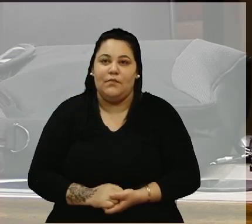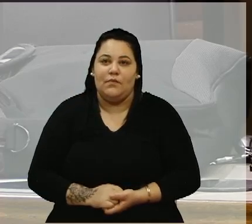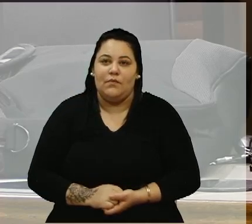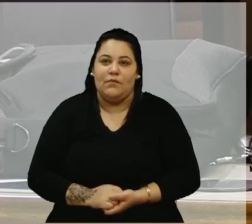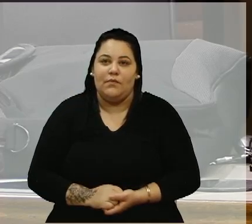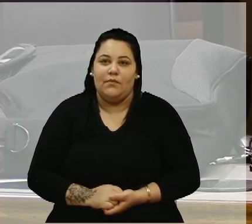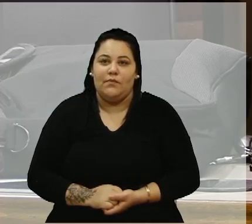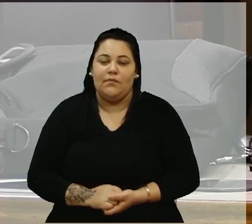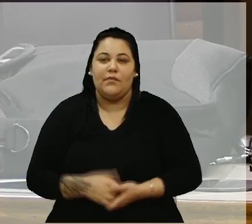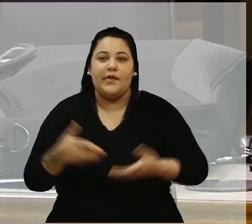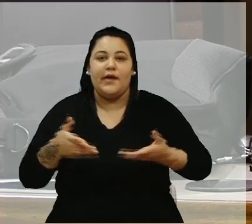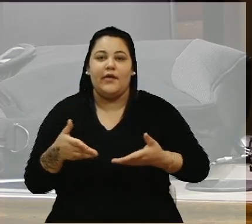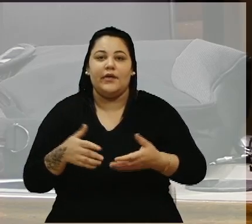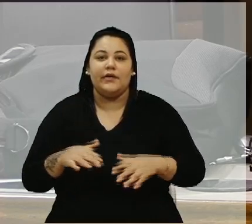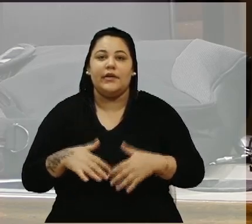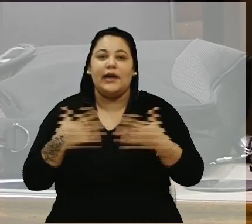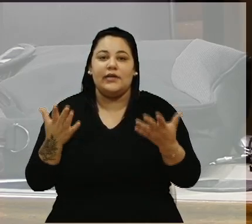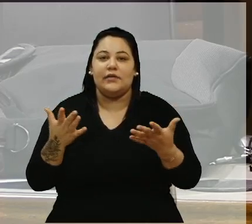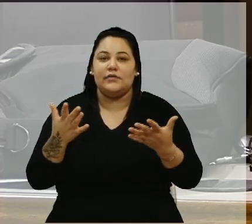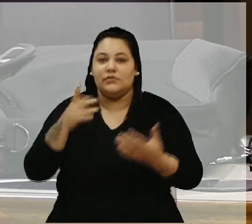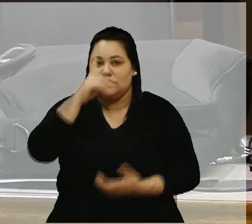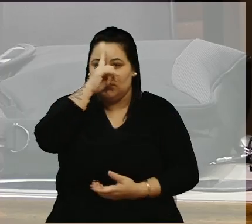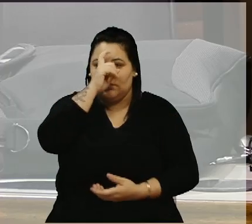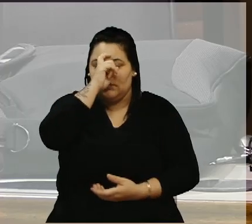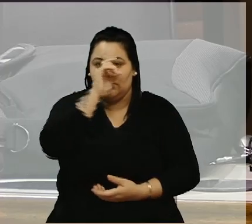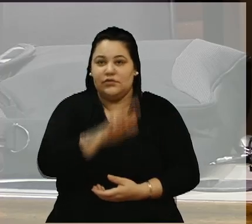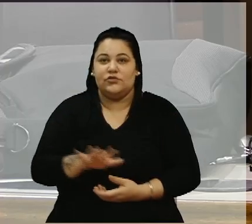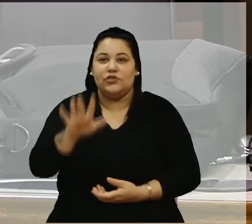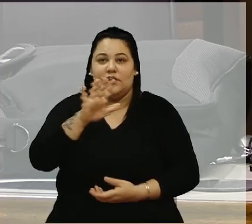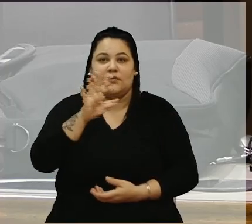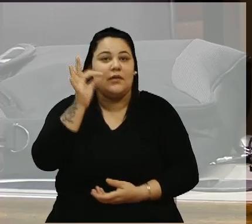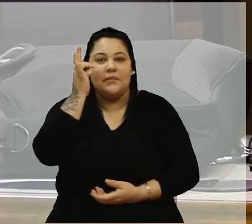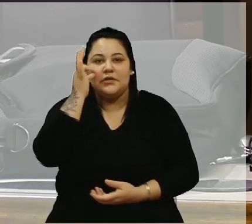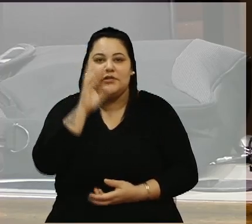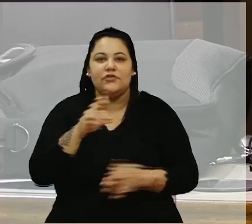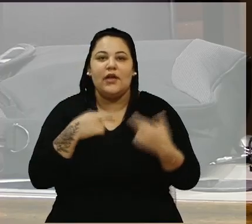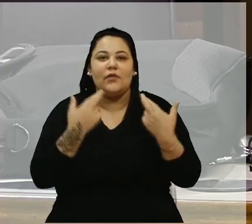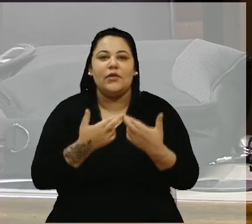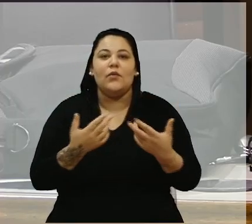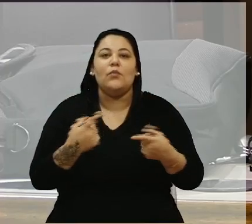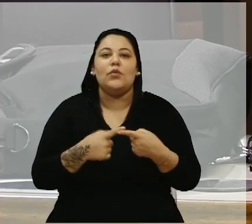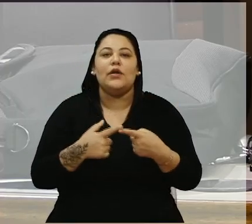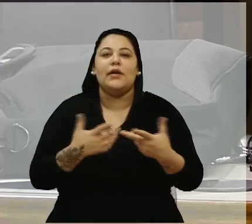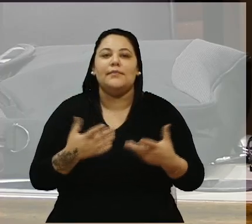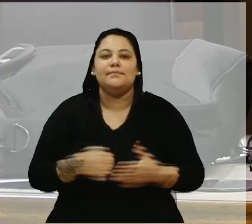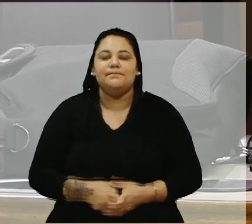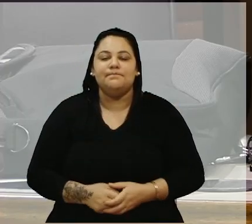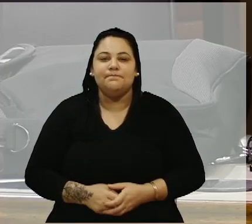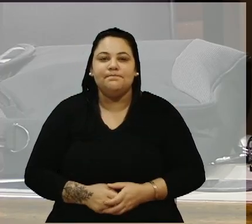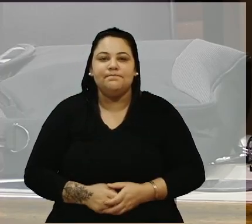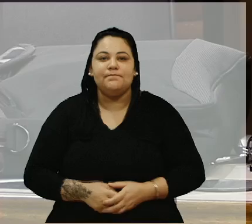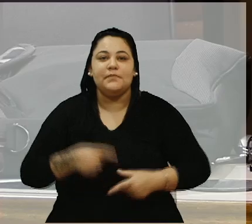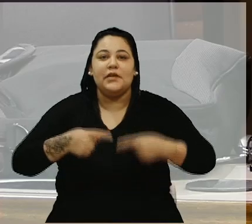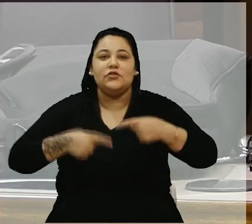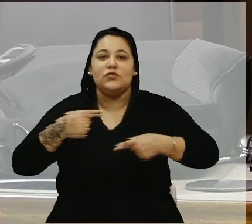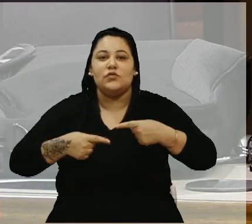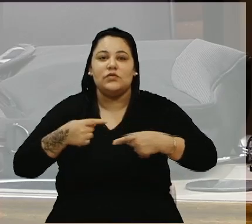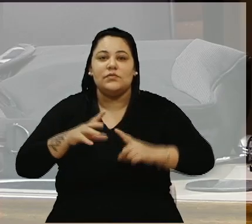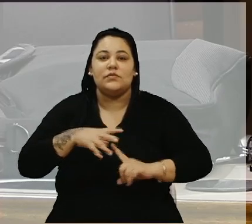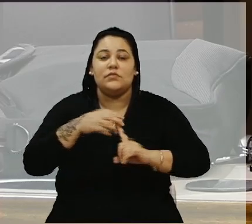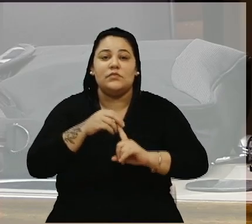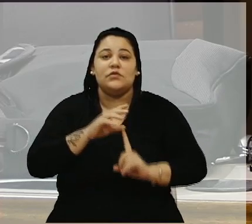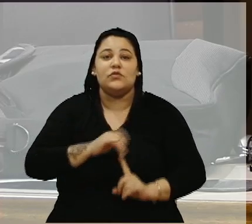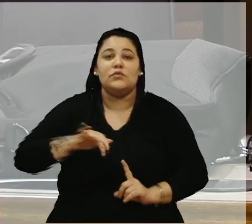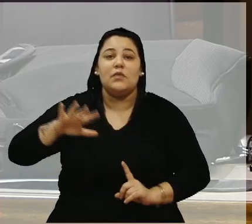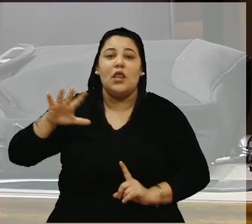Agora, cadê o Hospital Geral, que não se fez presente nessa reunião? Para discutir, inclusive, os milhões